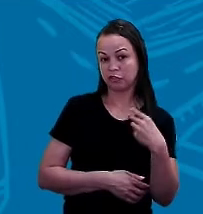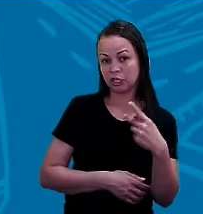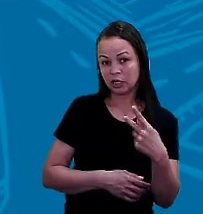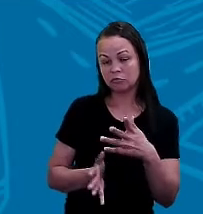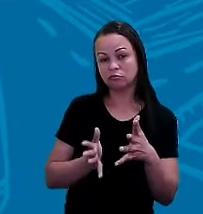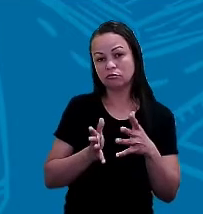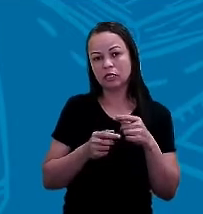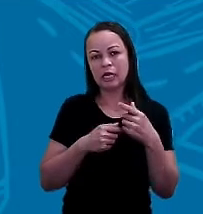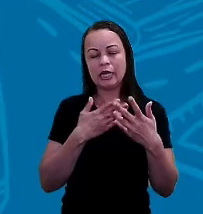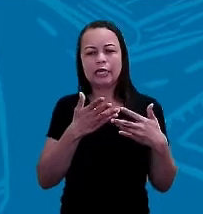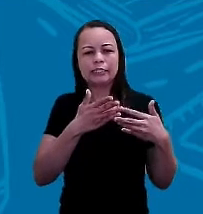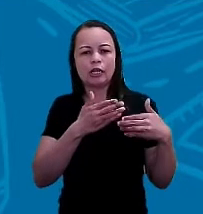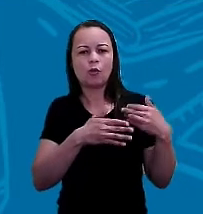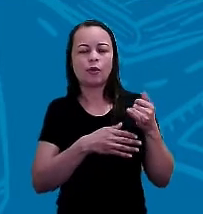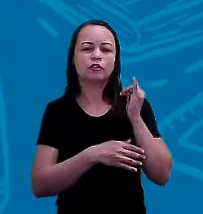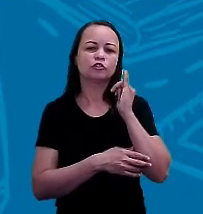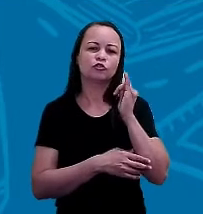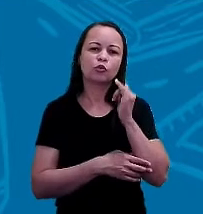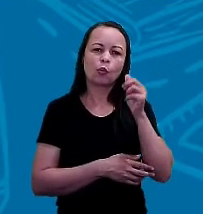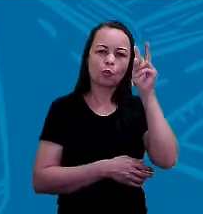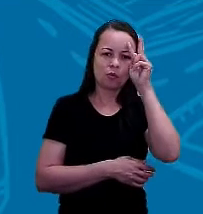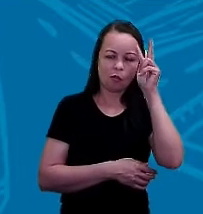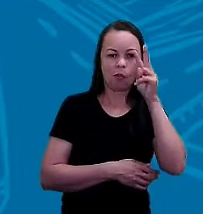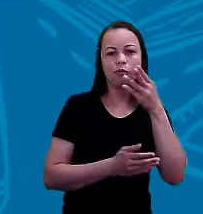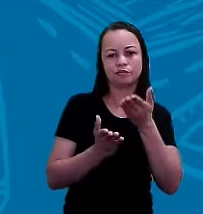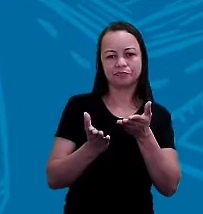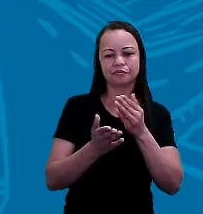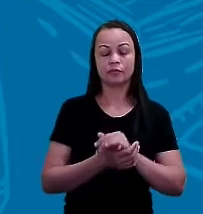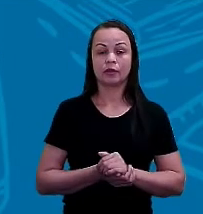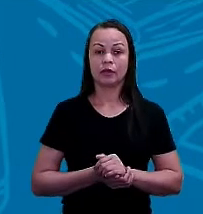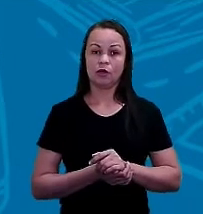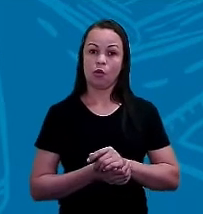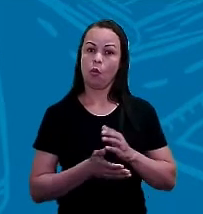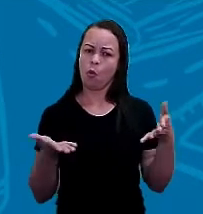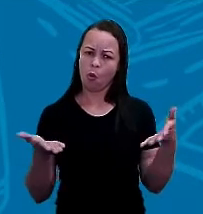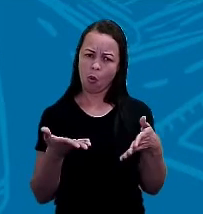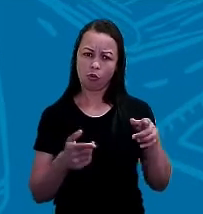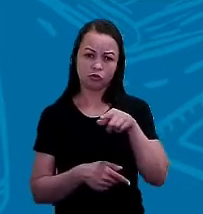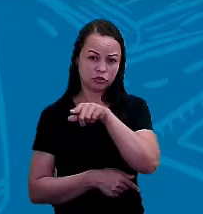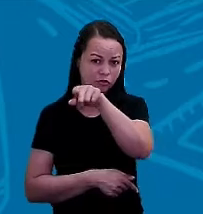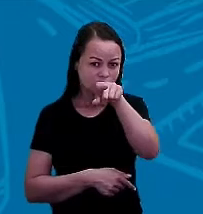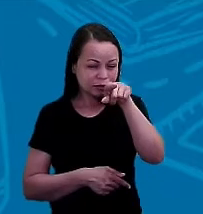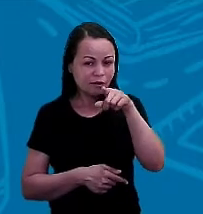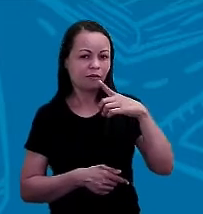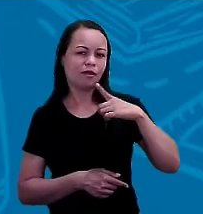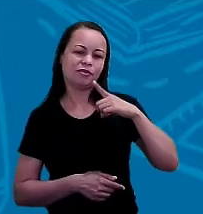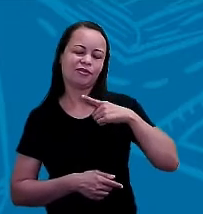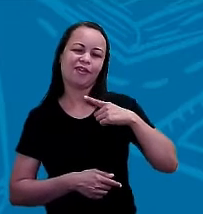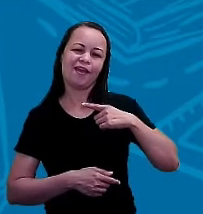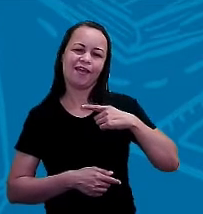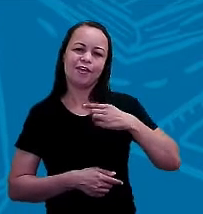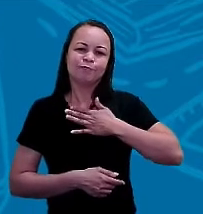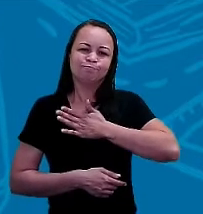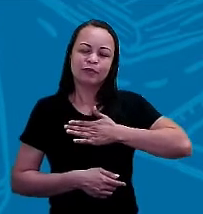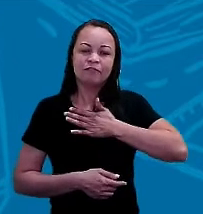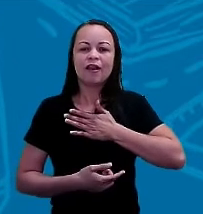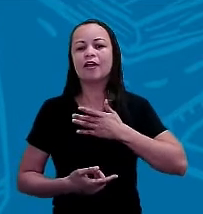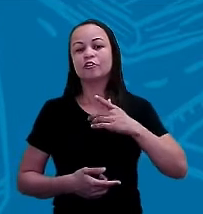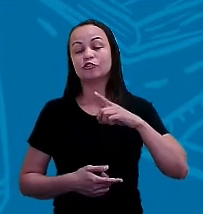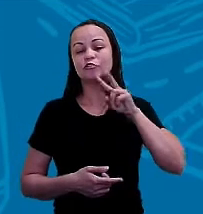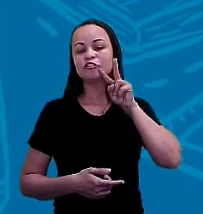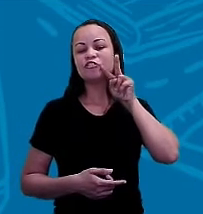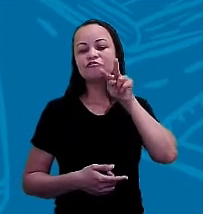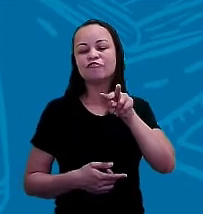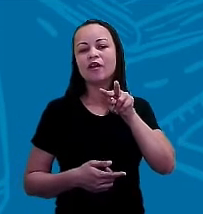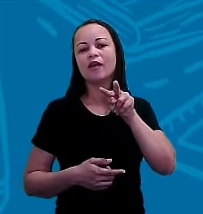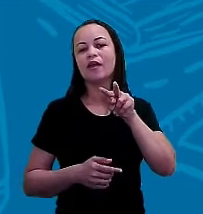gente escutava muitas essas histórias dessa forma. Já vocês hoje têm o privilégio de ver, além disso, de ver